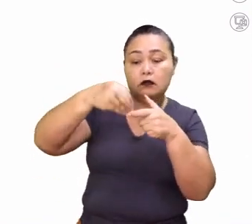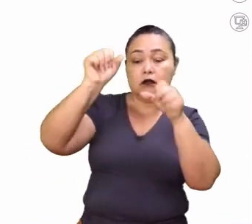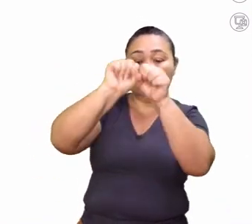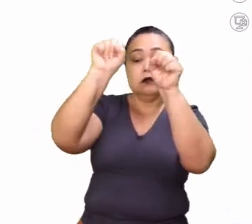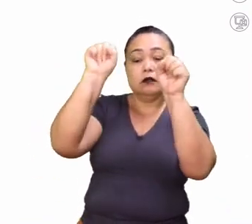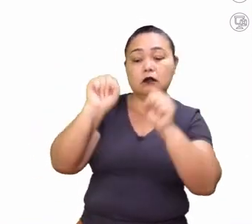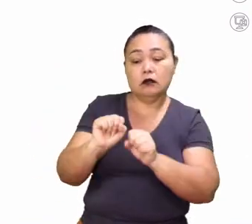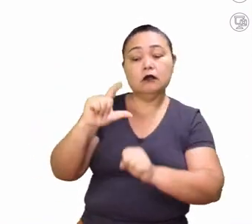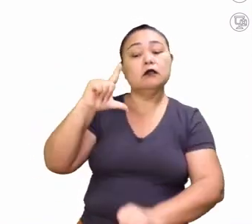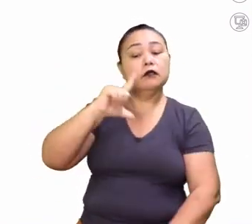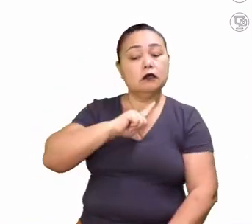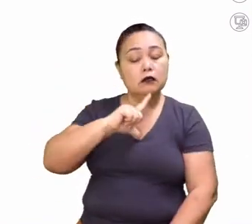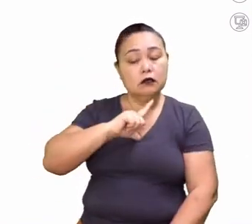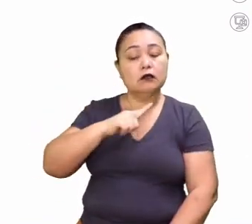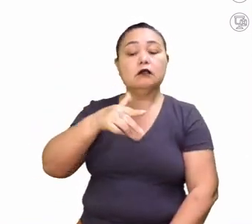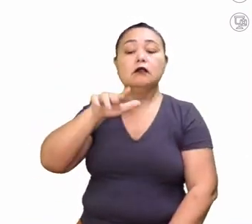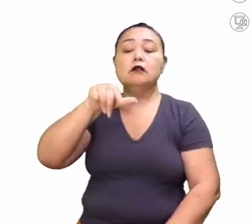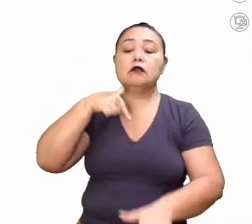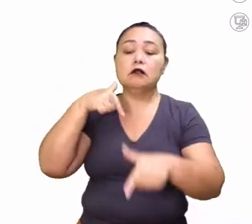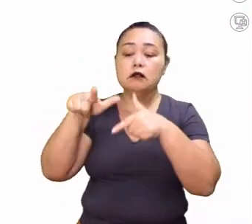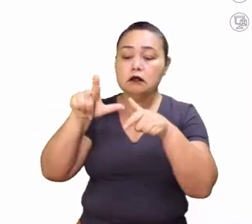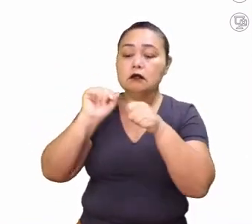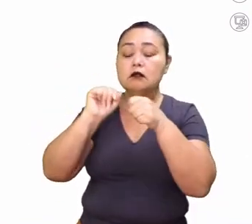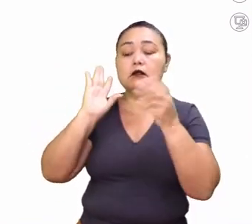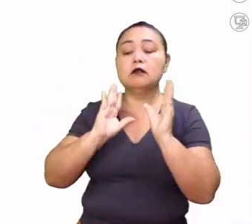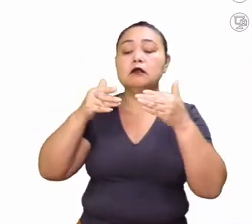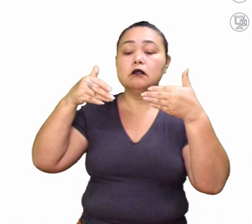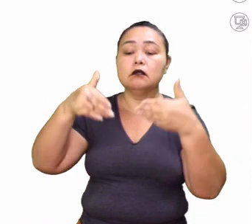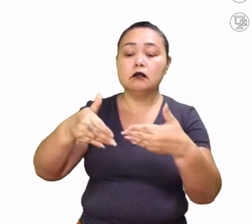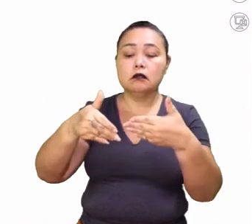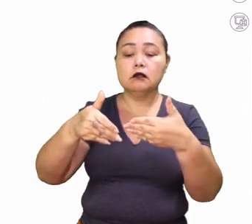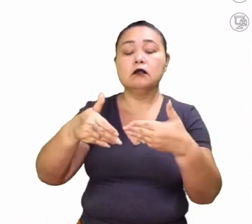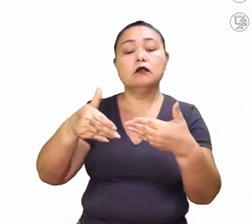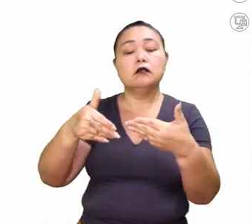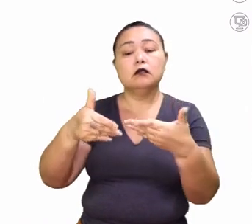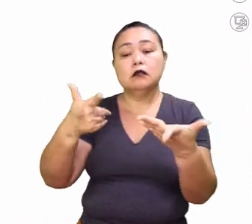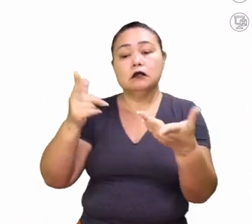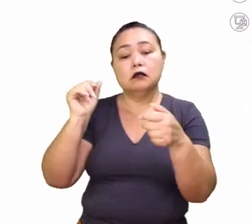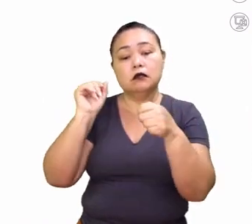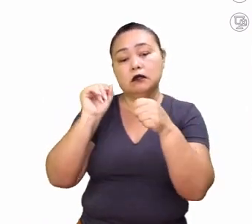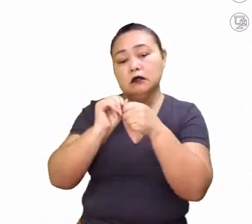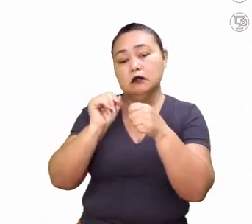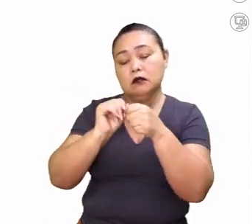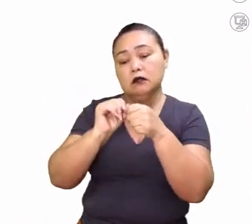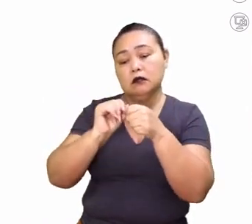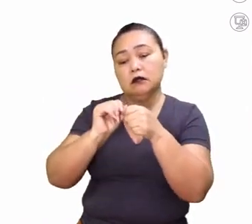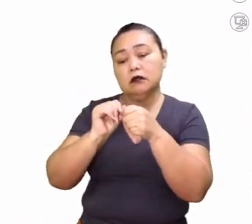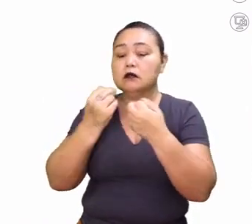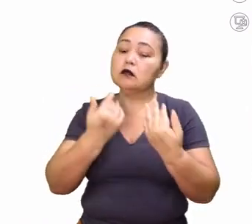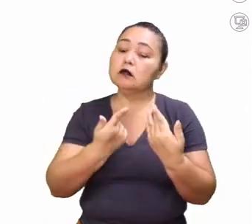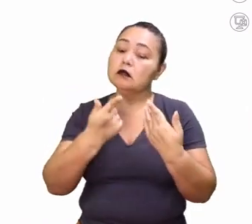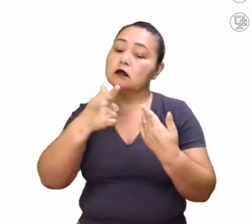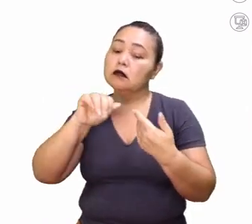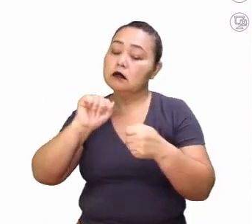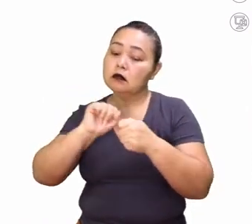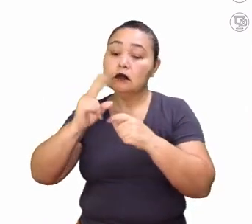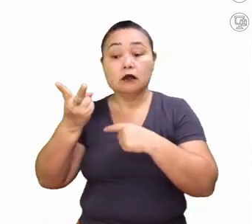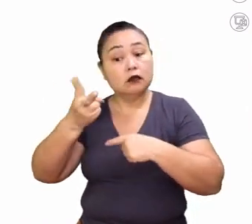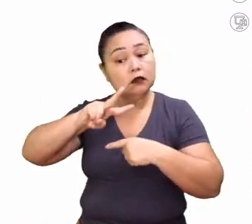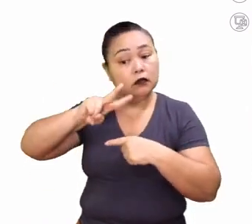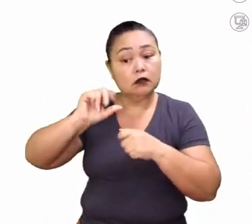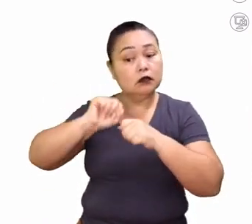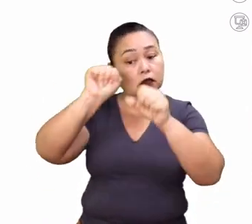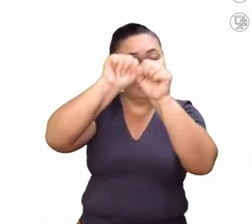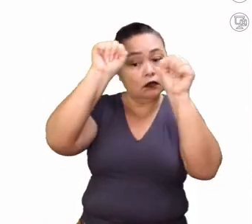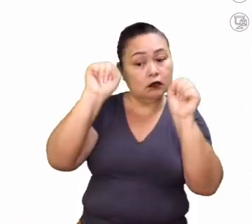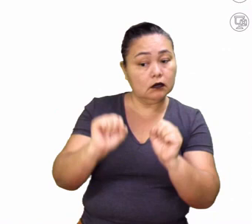realiza trabalho se fosse o contrário o sistema realia realizava o gás realizava trabalho era o contrário não o